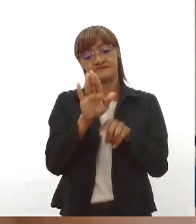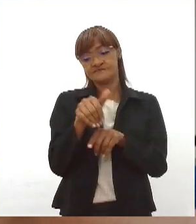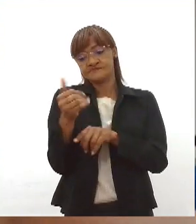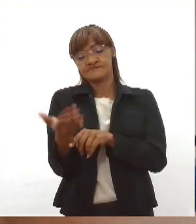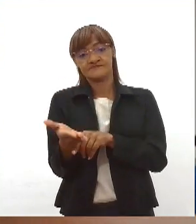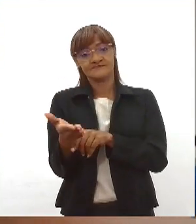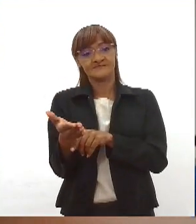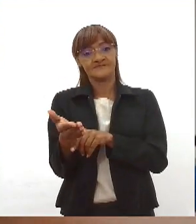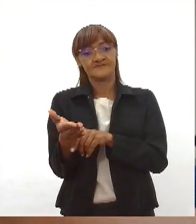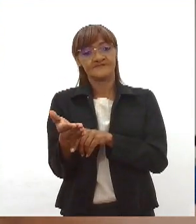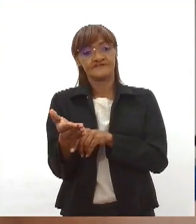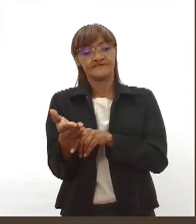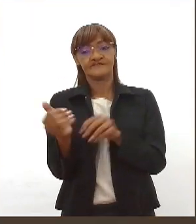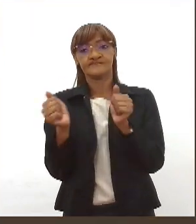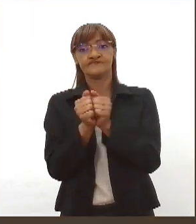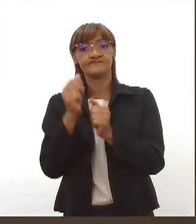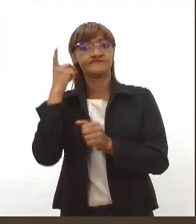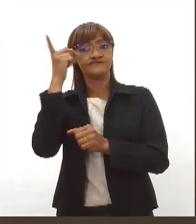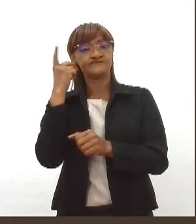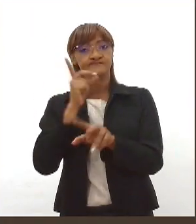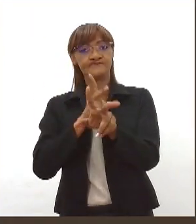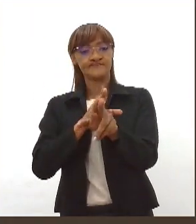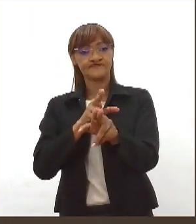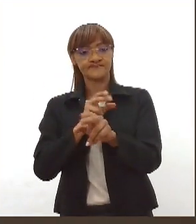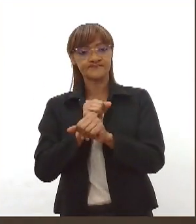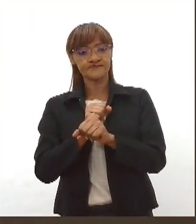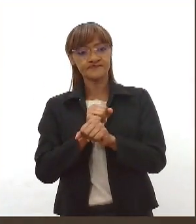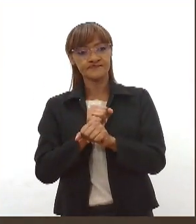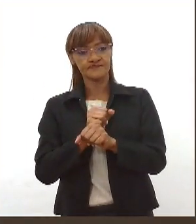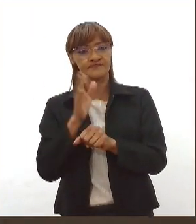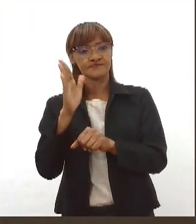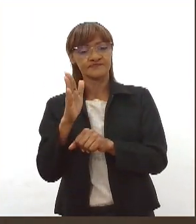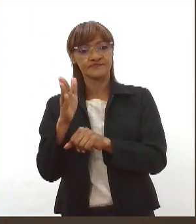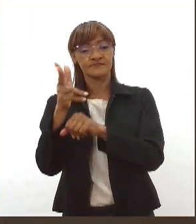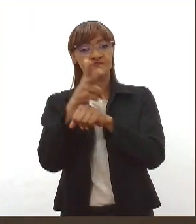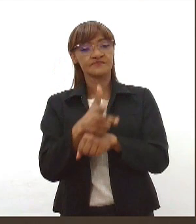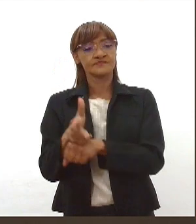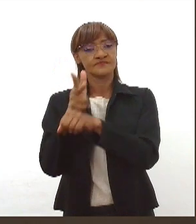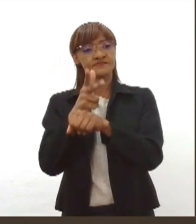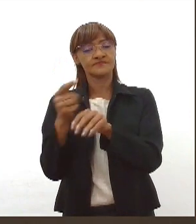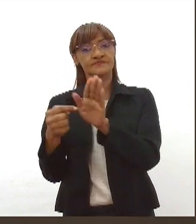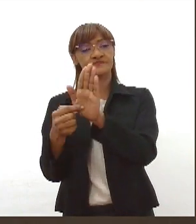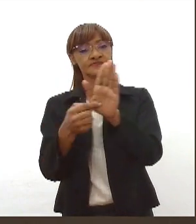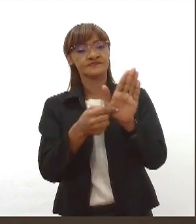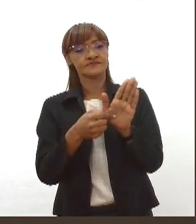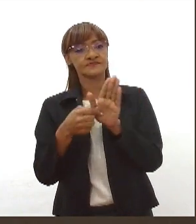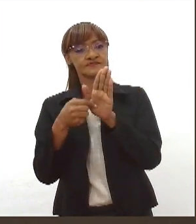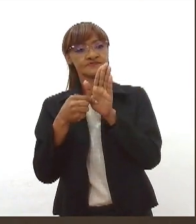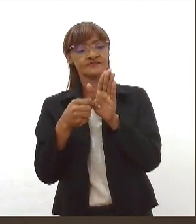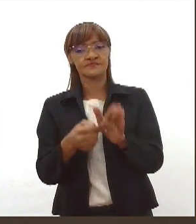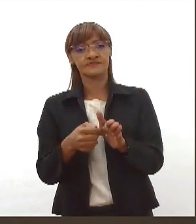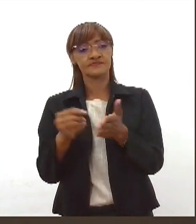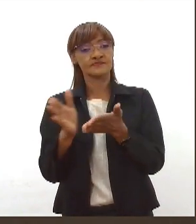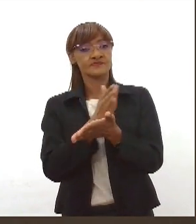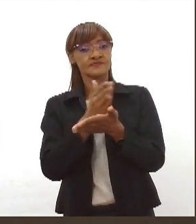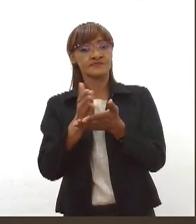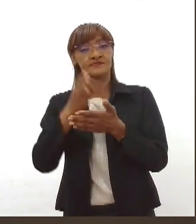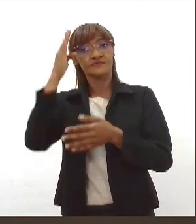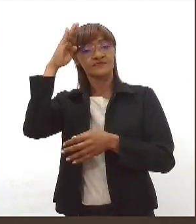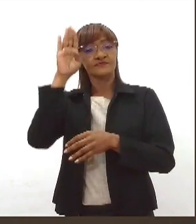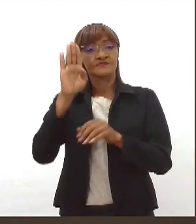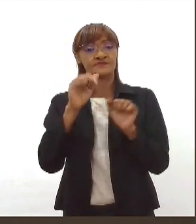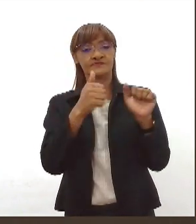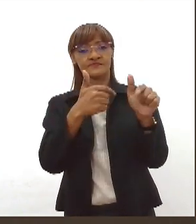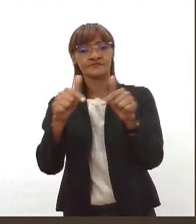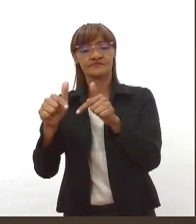eu sou um deputado igual a todos vocês um vídeo foi apresentado mostrando algumas das principais ações realizadas